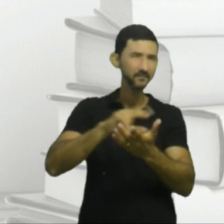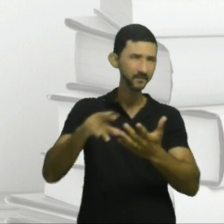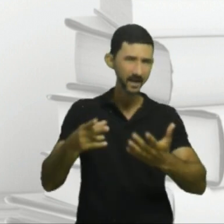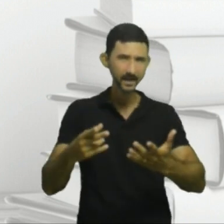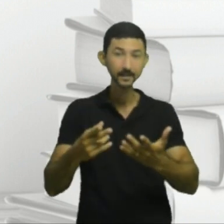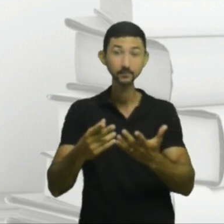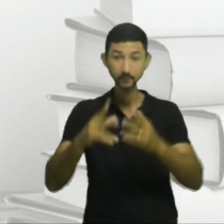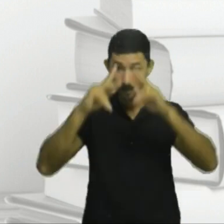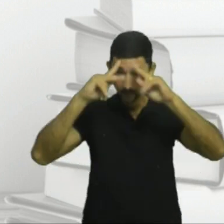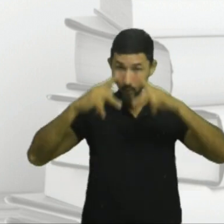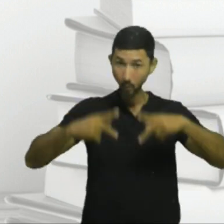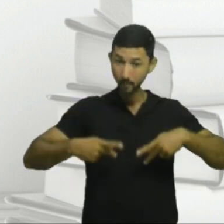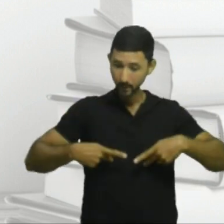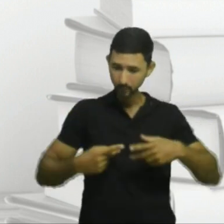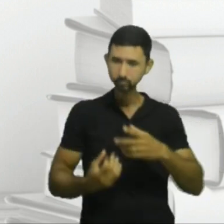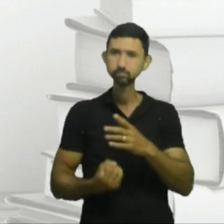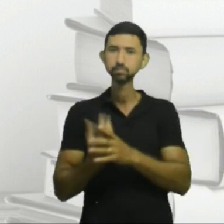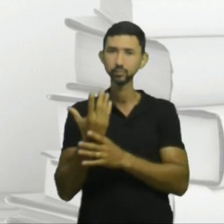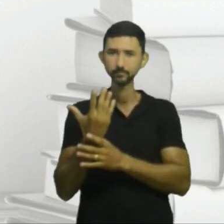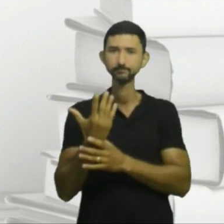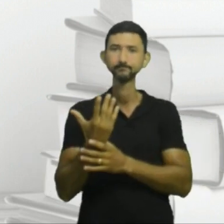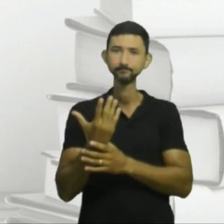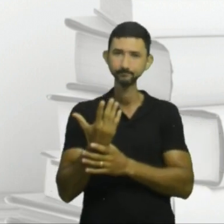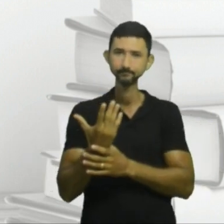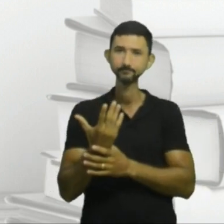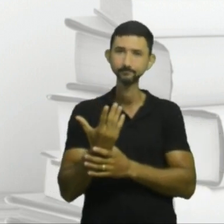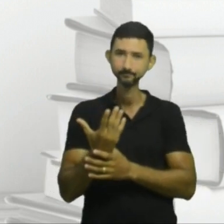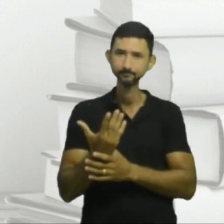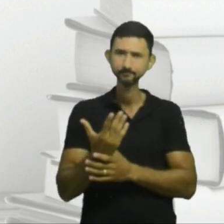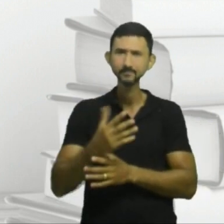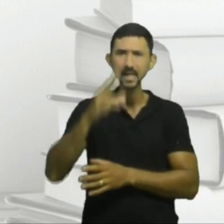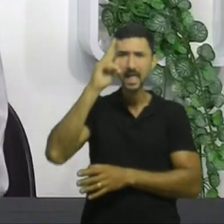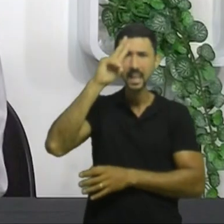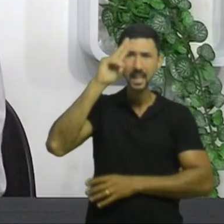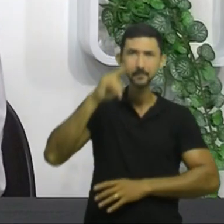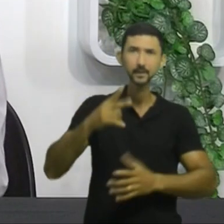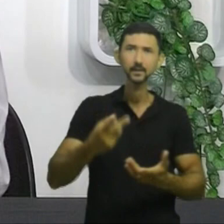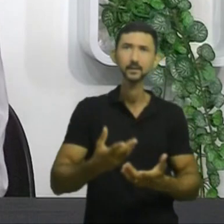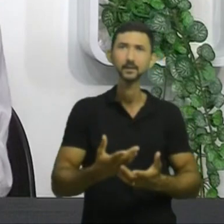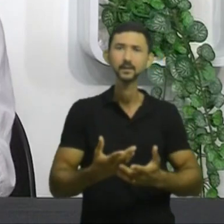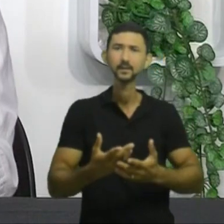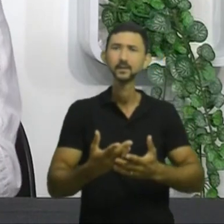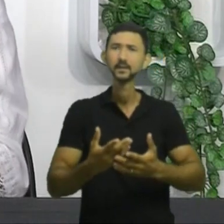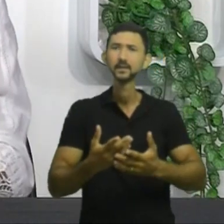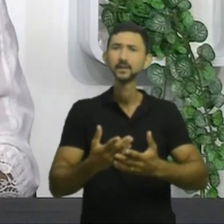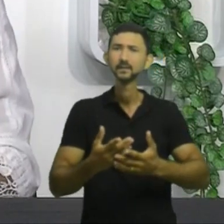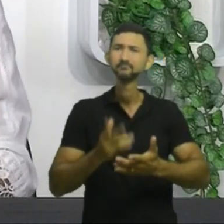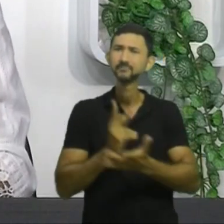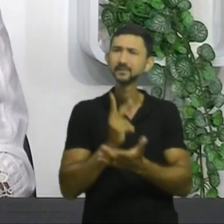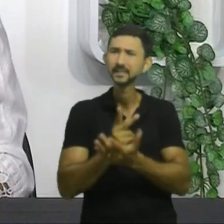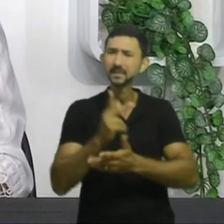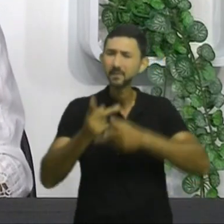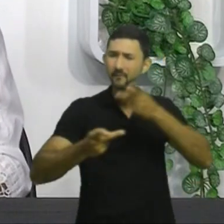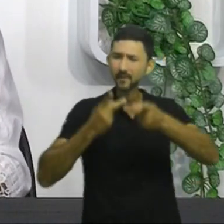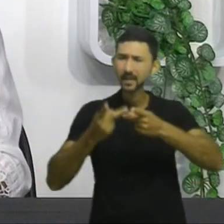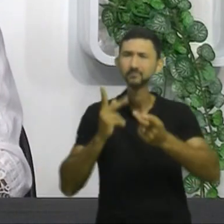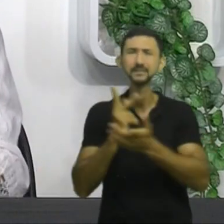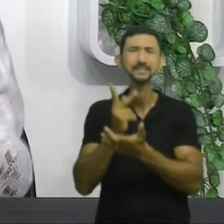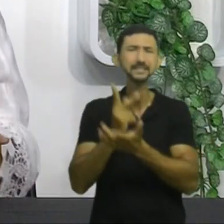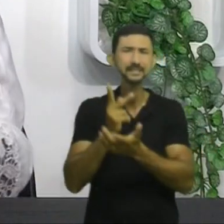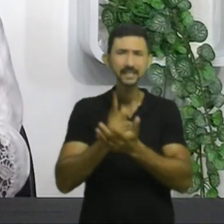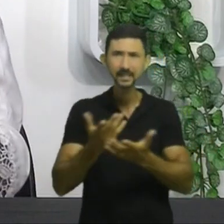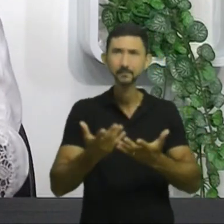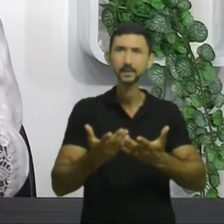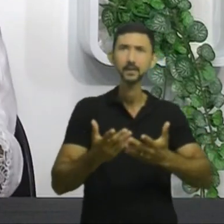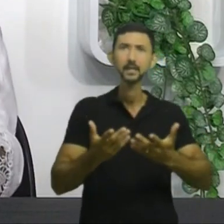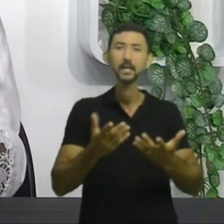o humano produziu, né? Lembra que estou falando sempre para vocês acerca